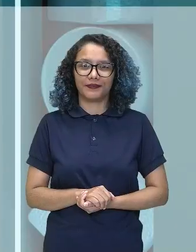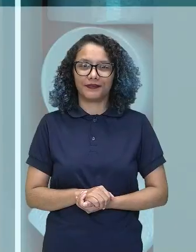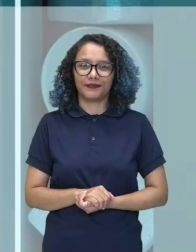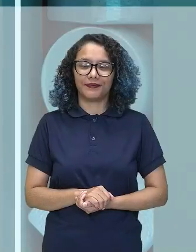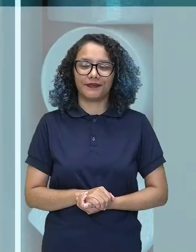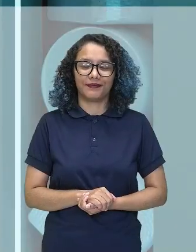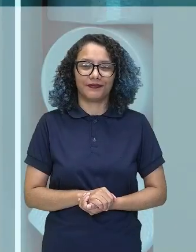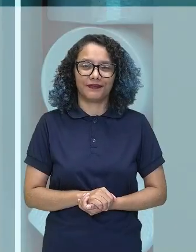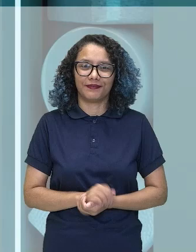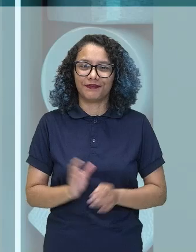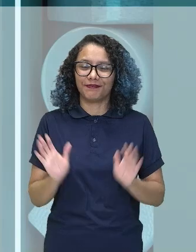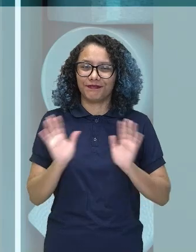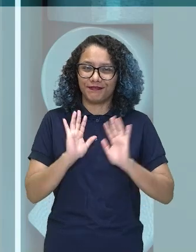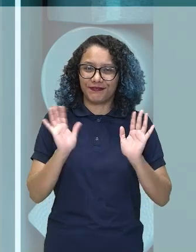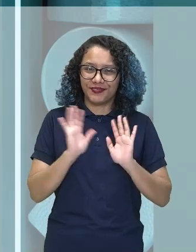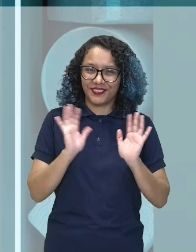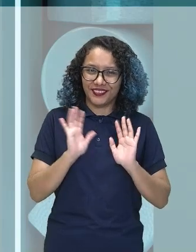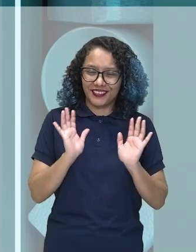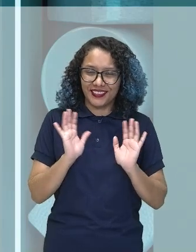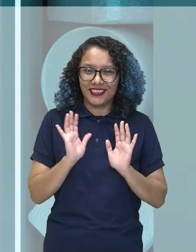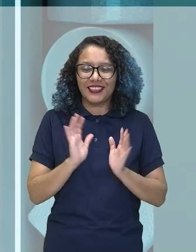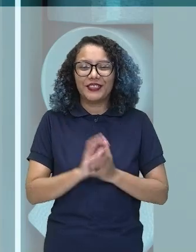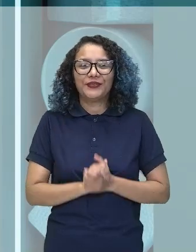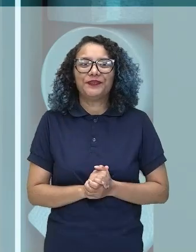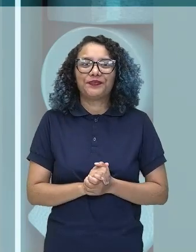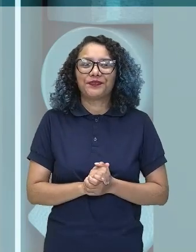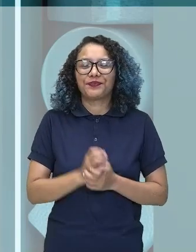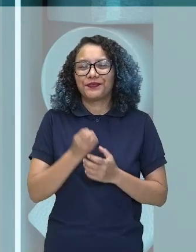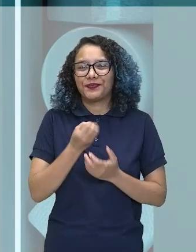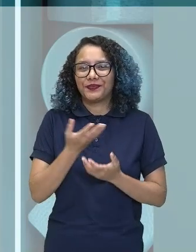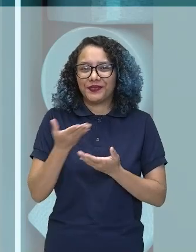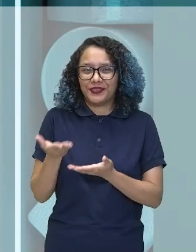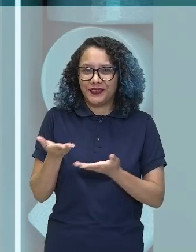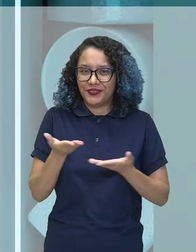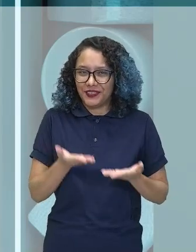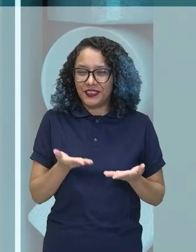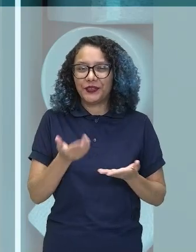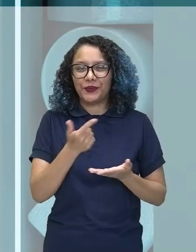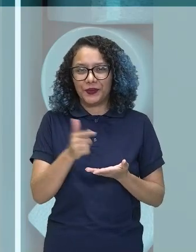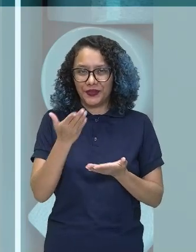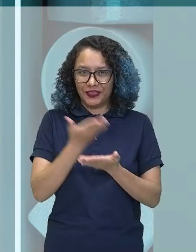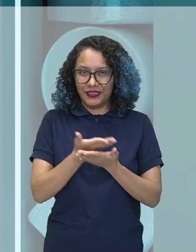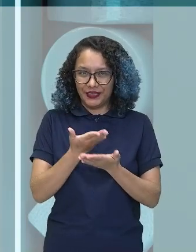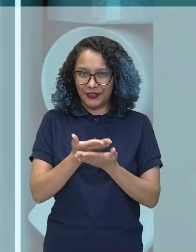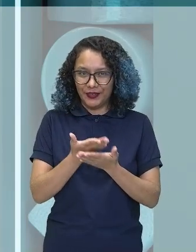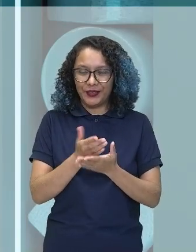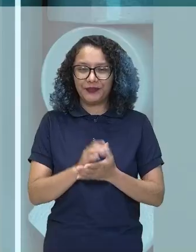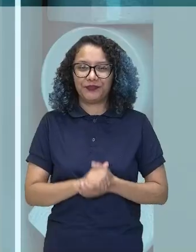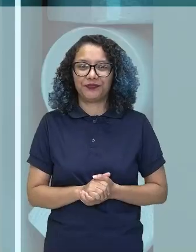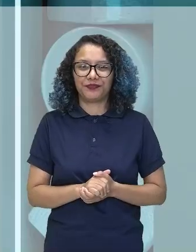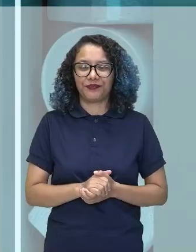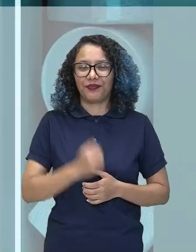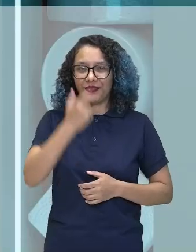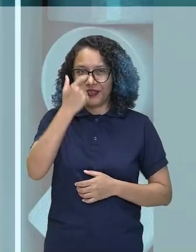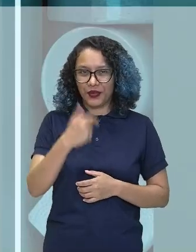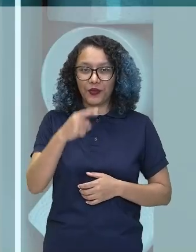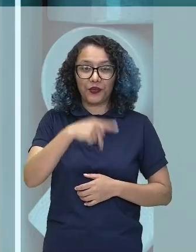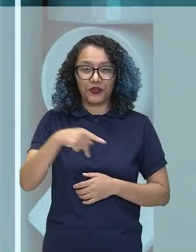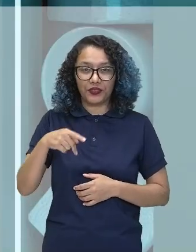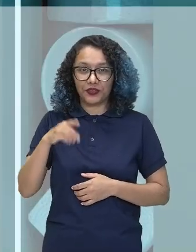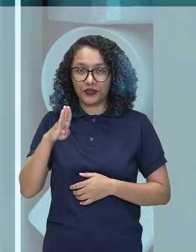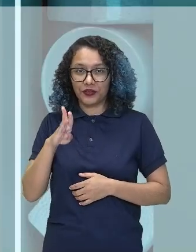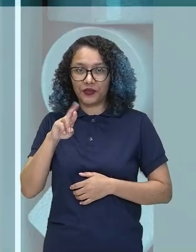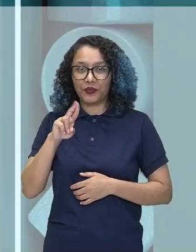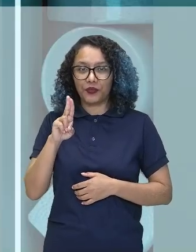Hi everyone, welcome to one more class. Olá todo mundo, bem-vindo a mais uma aula. Eu sou o professor